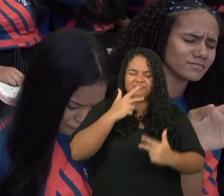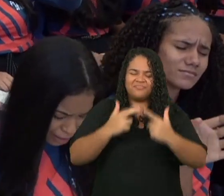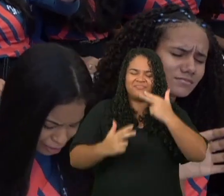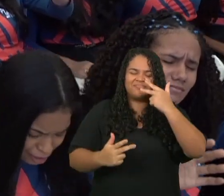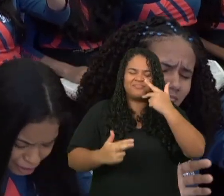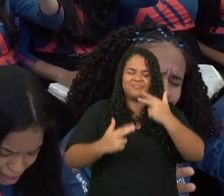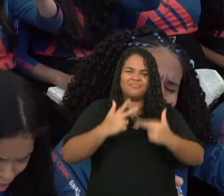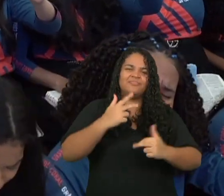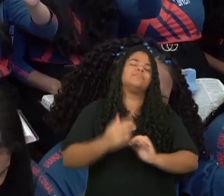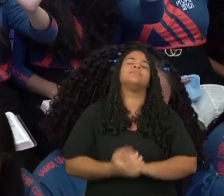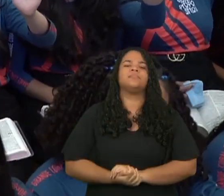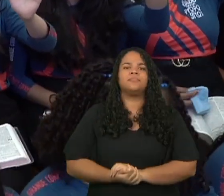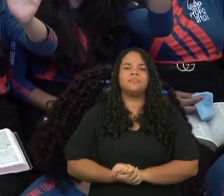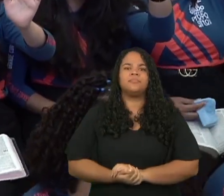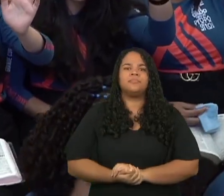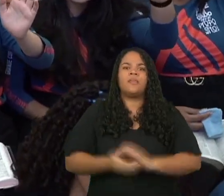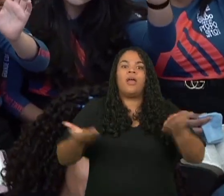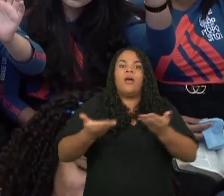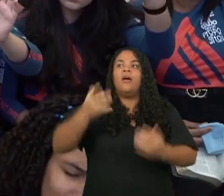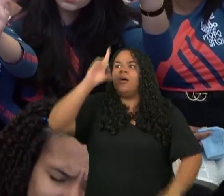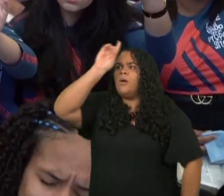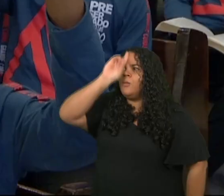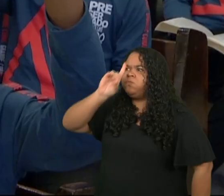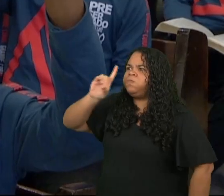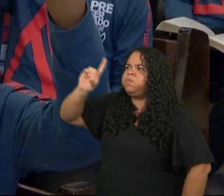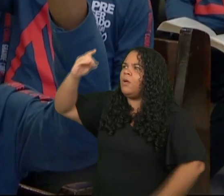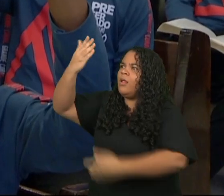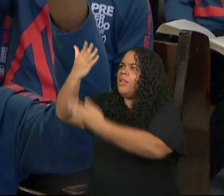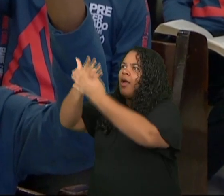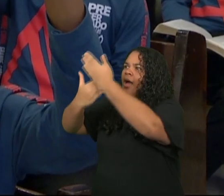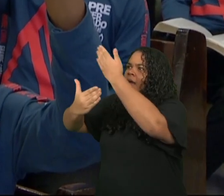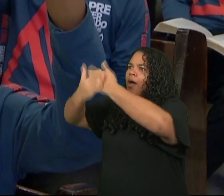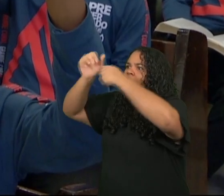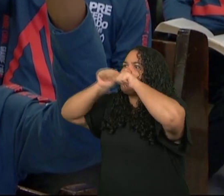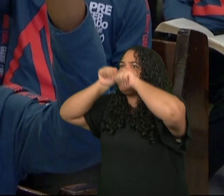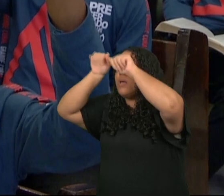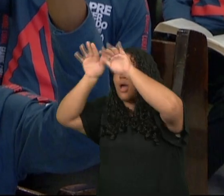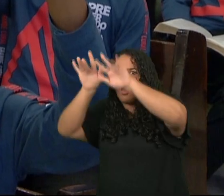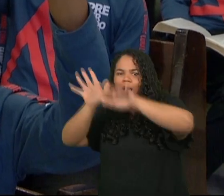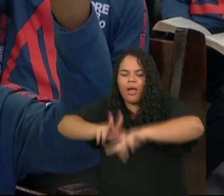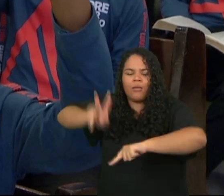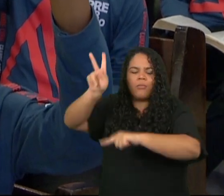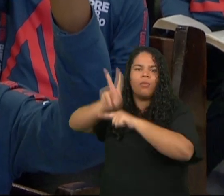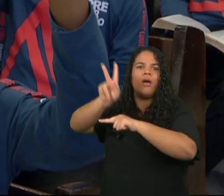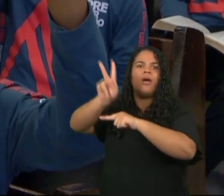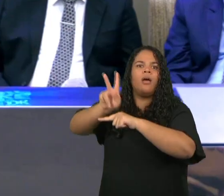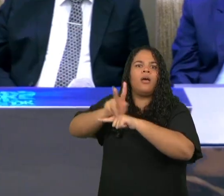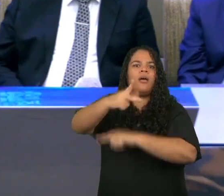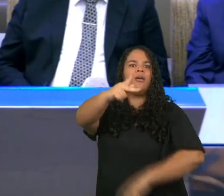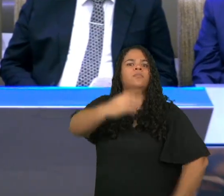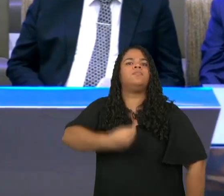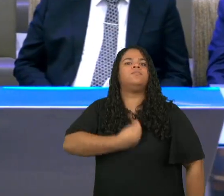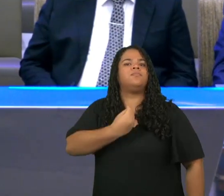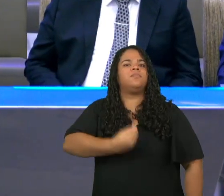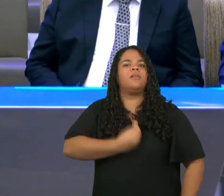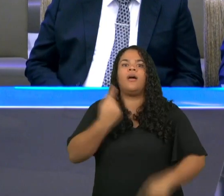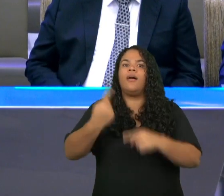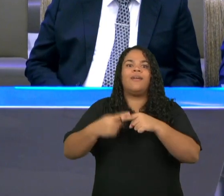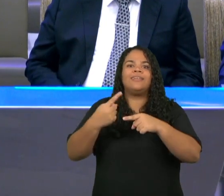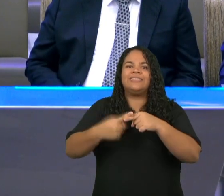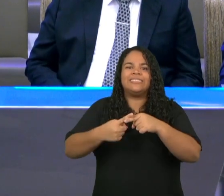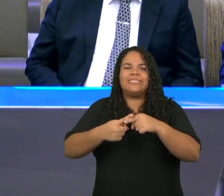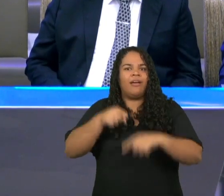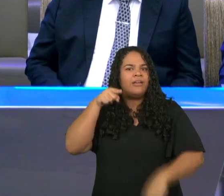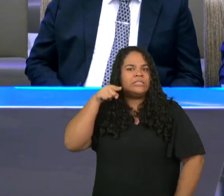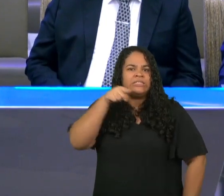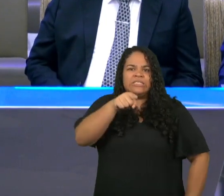Deus está enviando agora um manto de proteção sobre a tua vida, porque tão encarecidamente me amou,